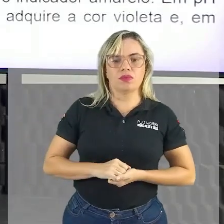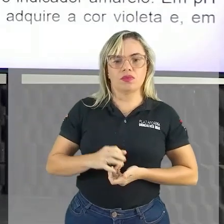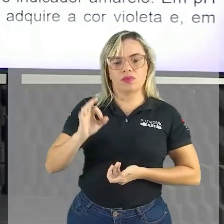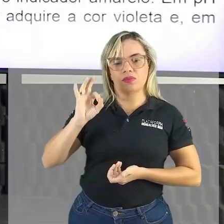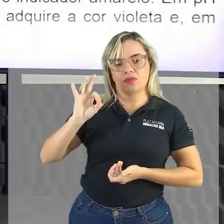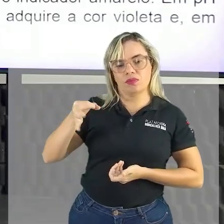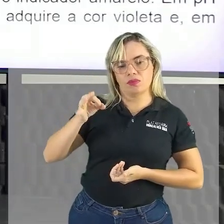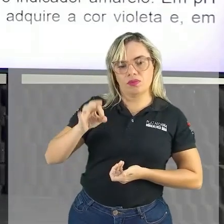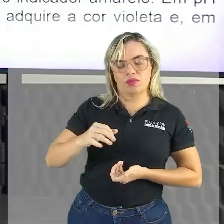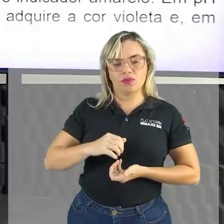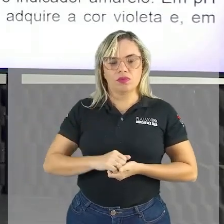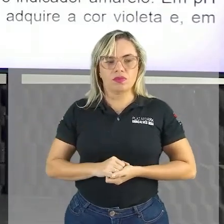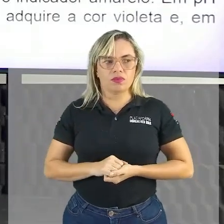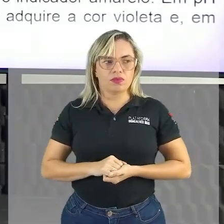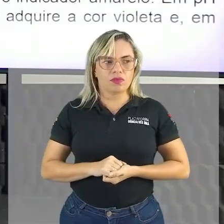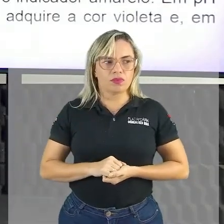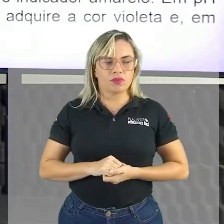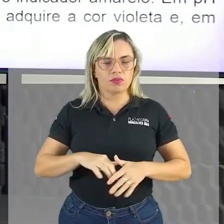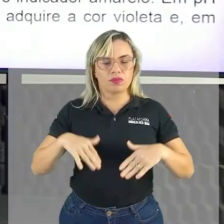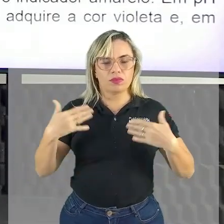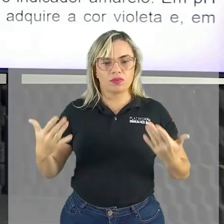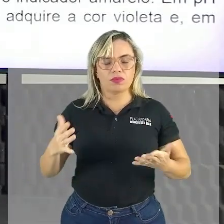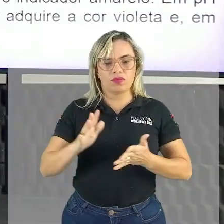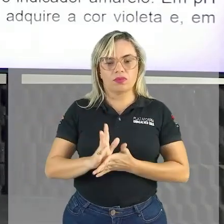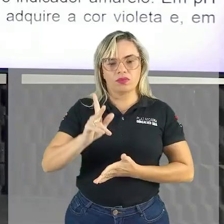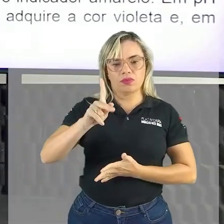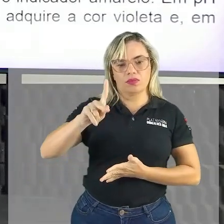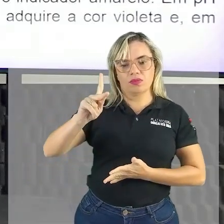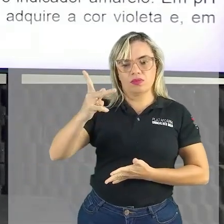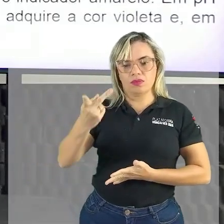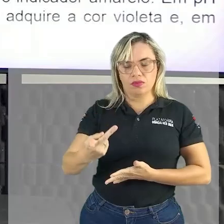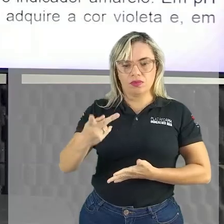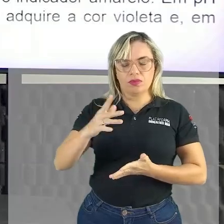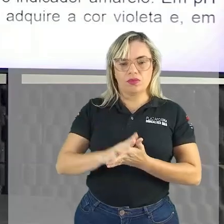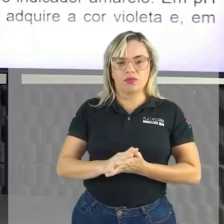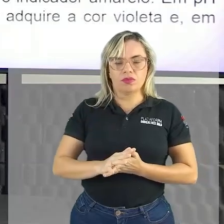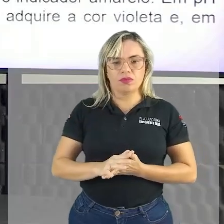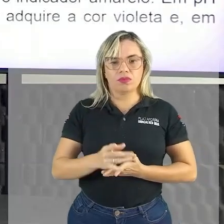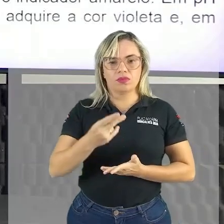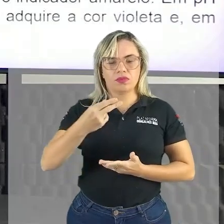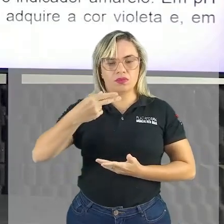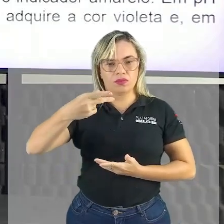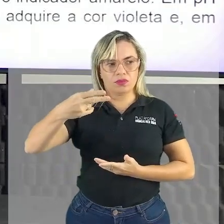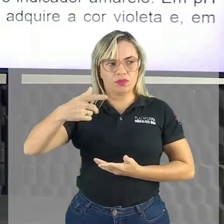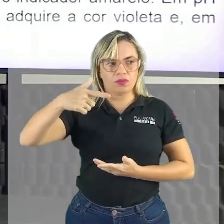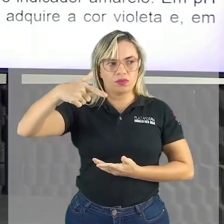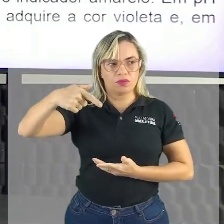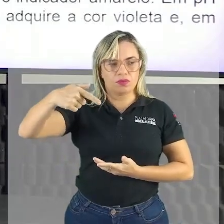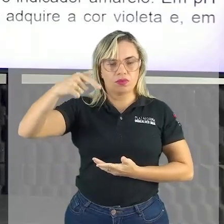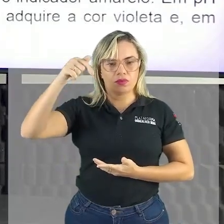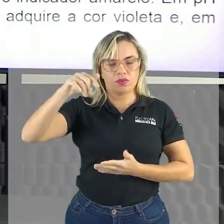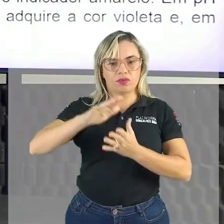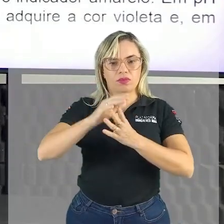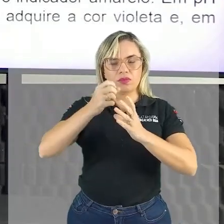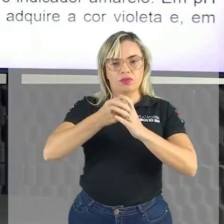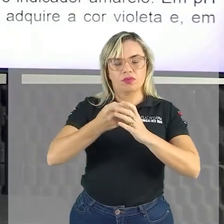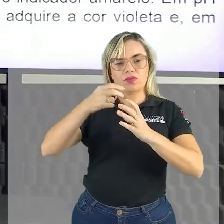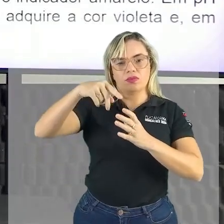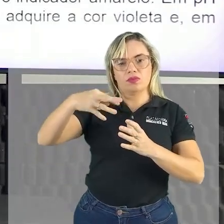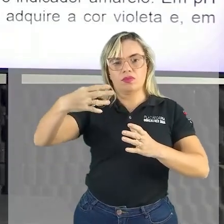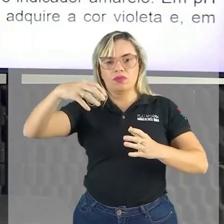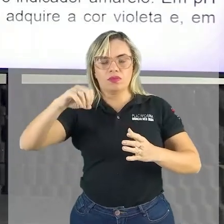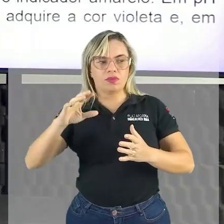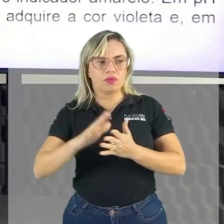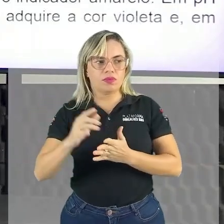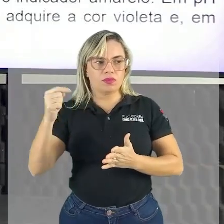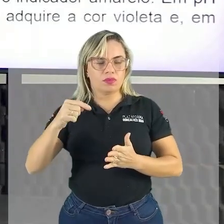Certo? Se por acaso o pH for 7, o caráter é neutro. Se o pH